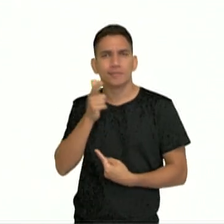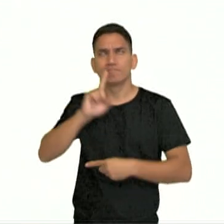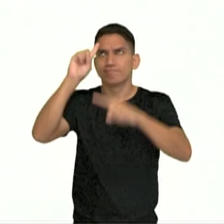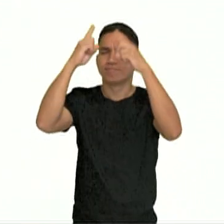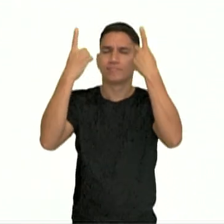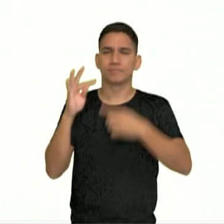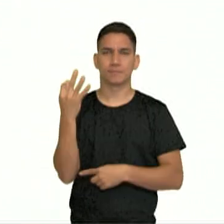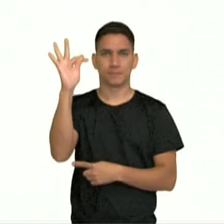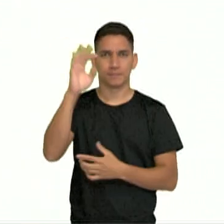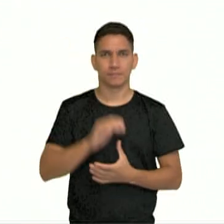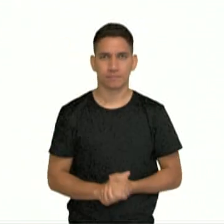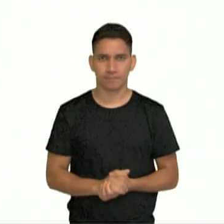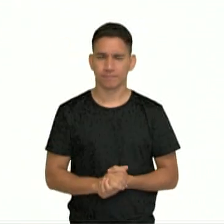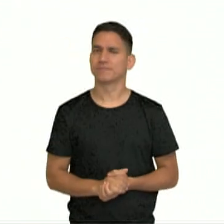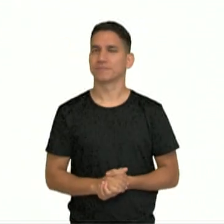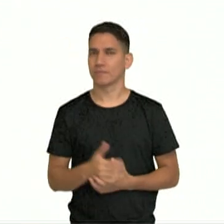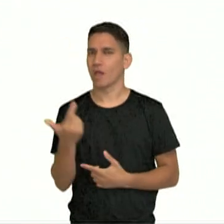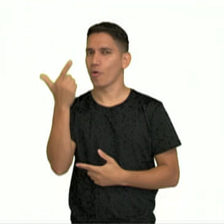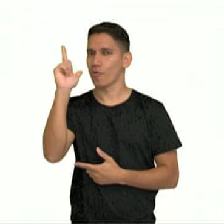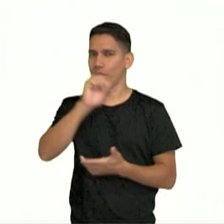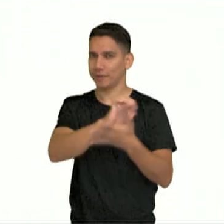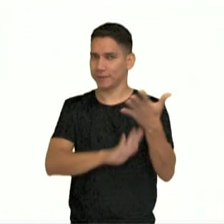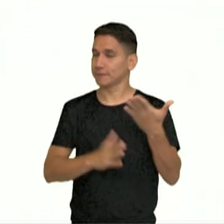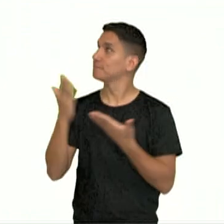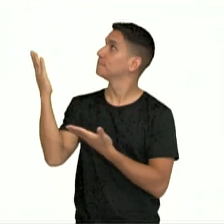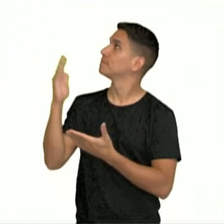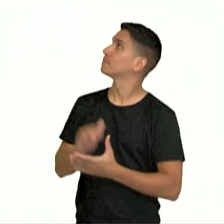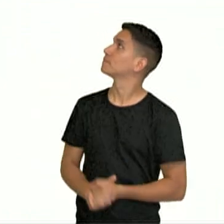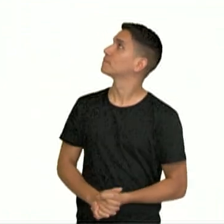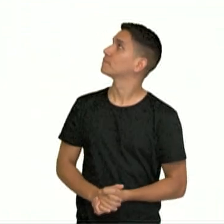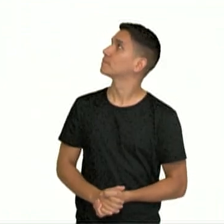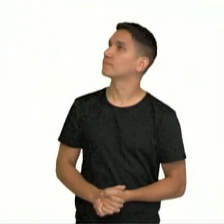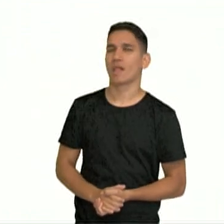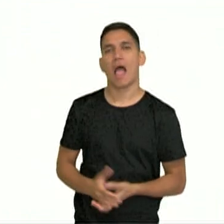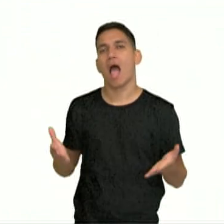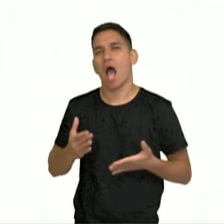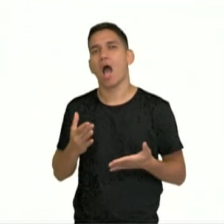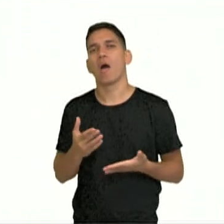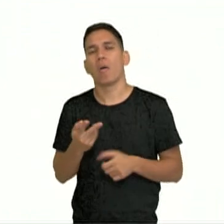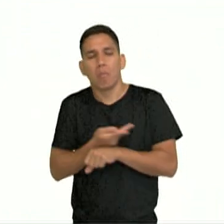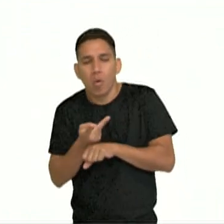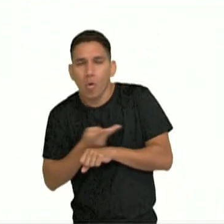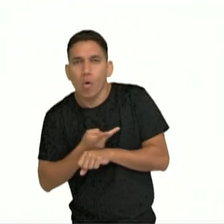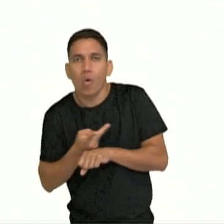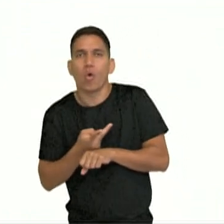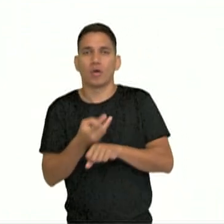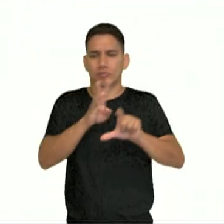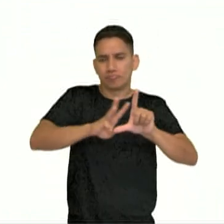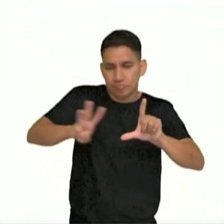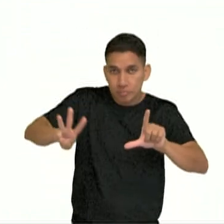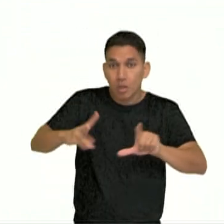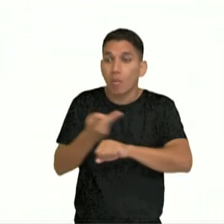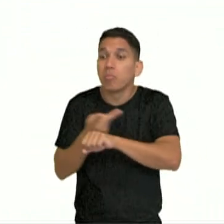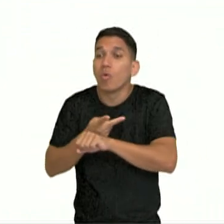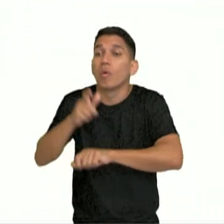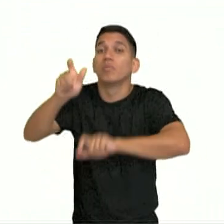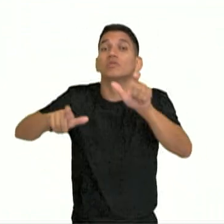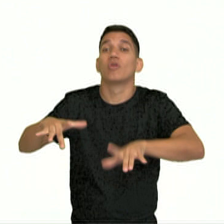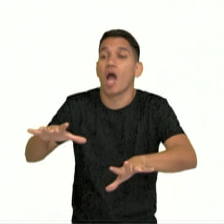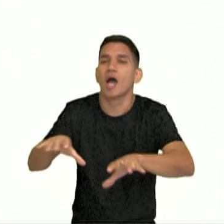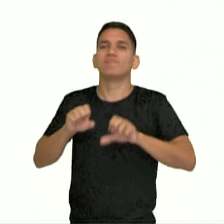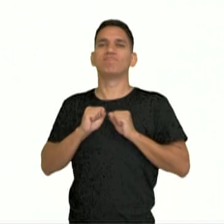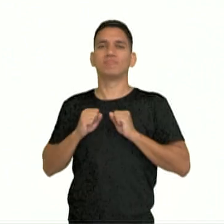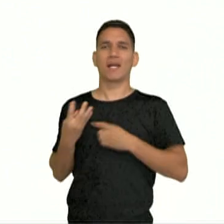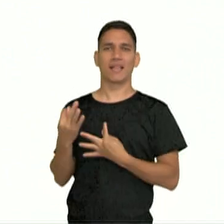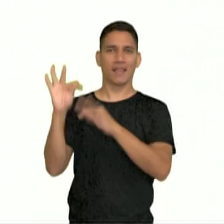tecnológicas. Vamos então à nossa atividade? Corra agora nas páginas da web, procure por artistas que se apropriaram